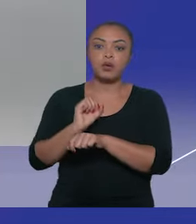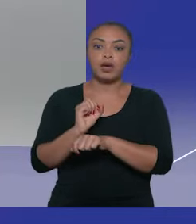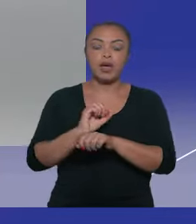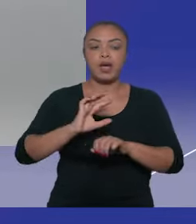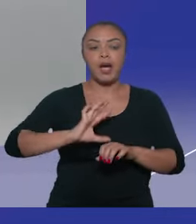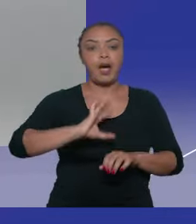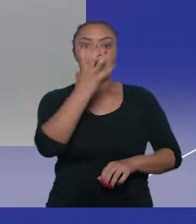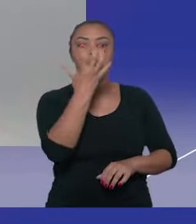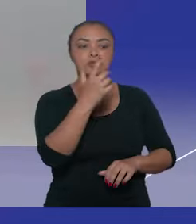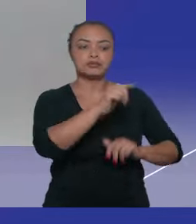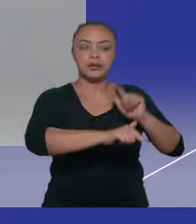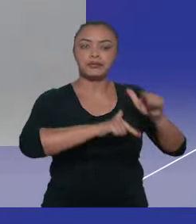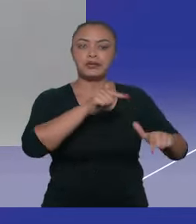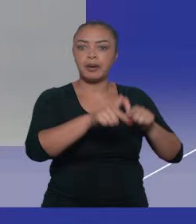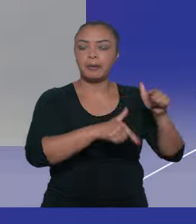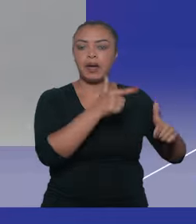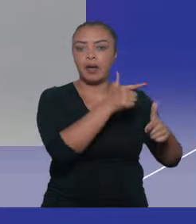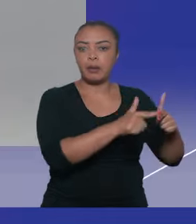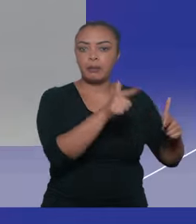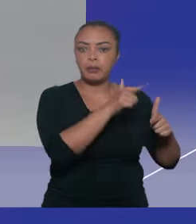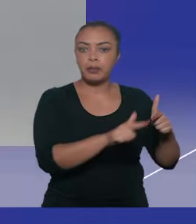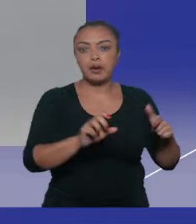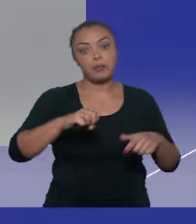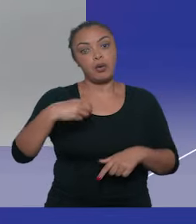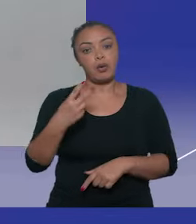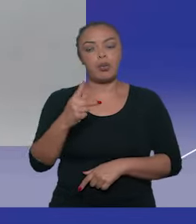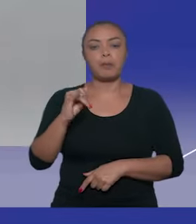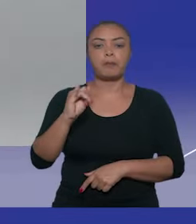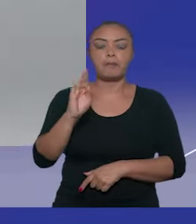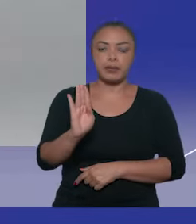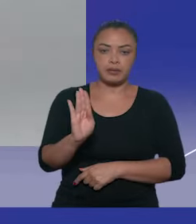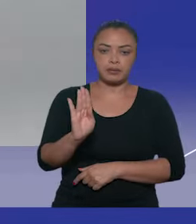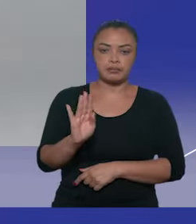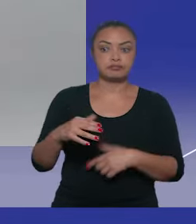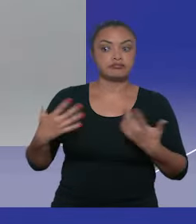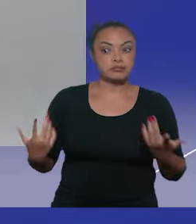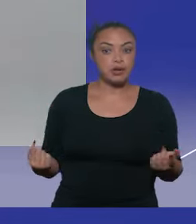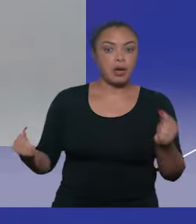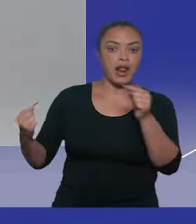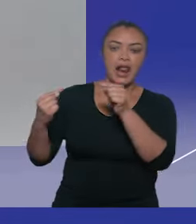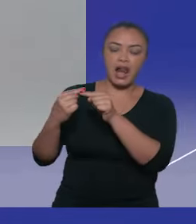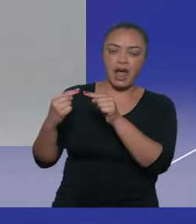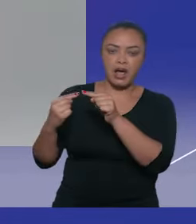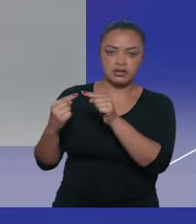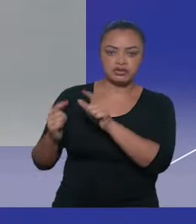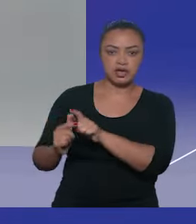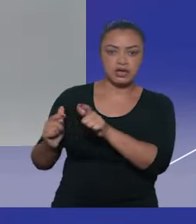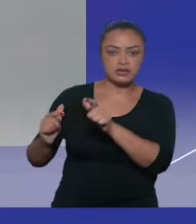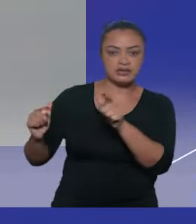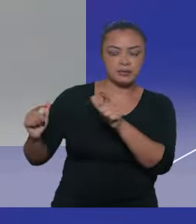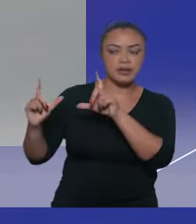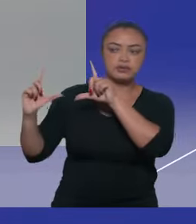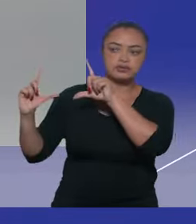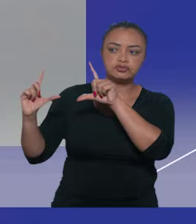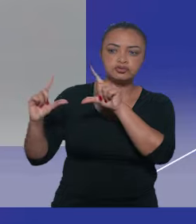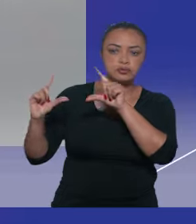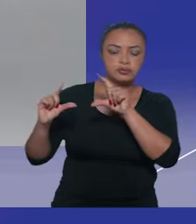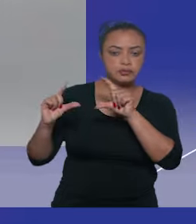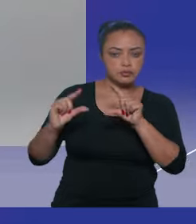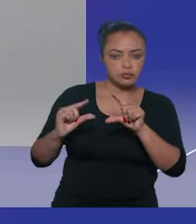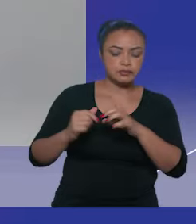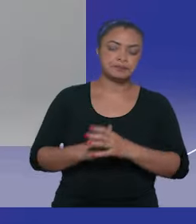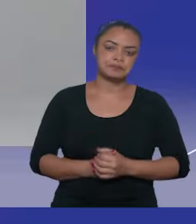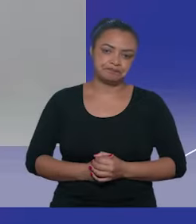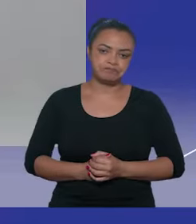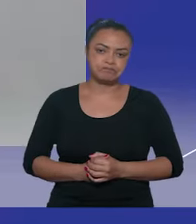do mercado de trabalho ou do PIB, portanto, essa parte mais ligada a crescimento, ela desacelera lentamente. Uhum. E claro,